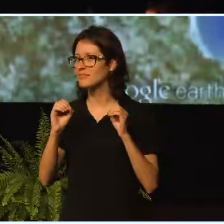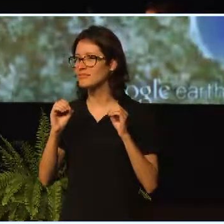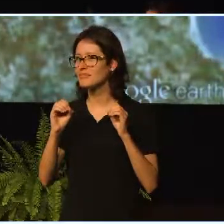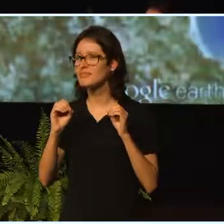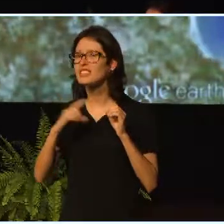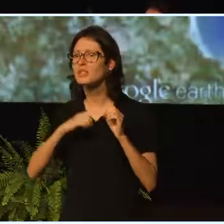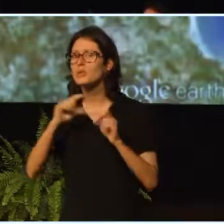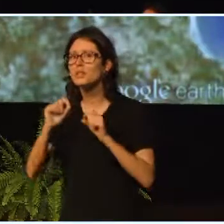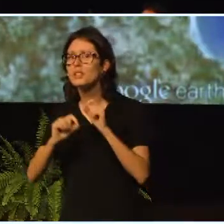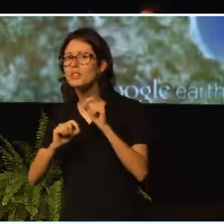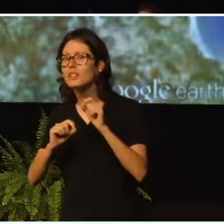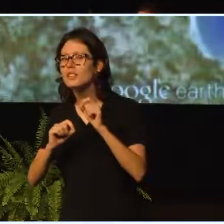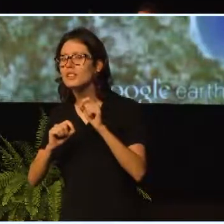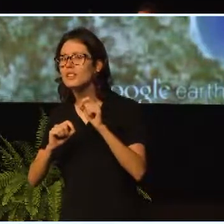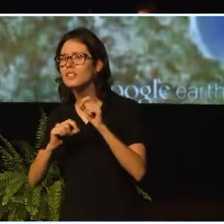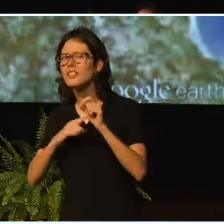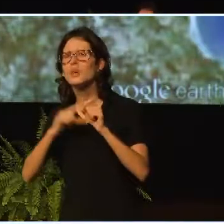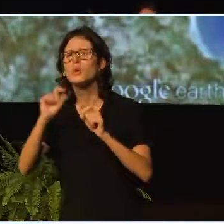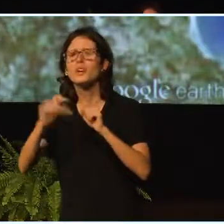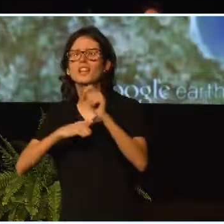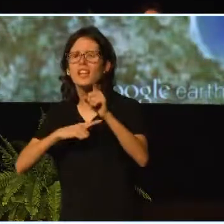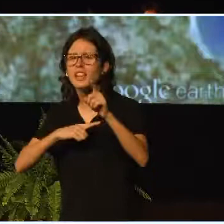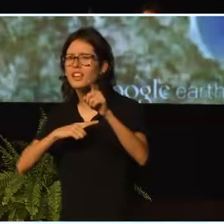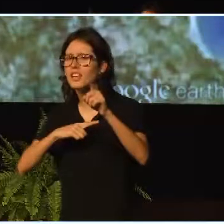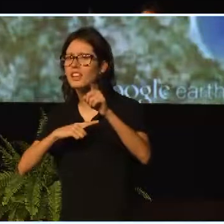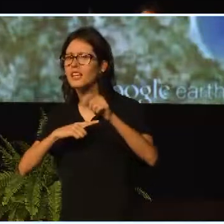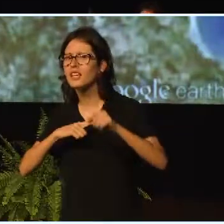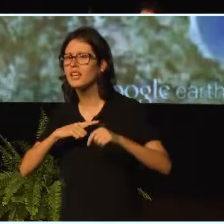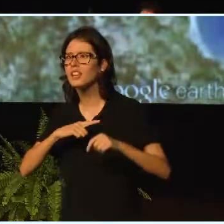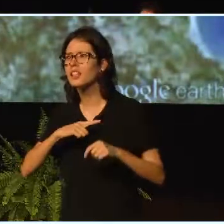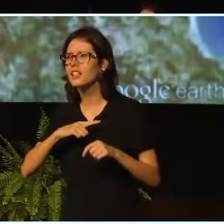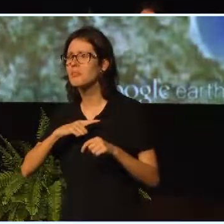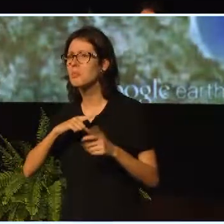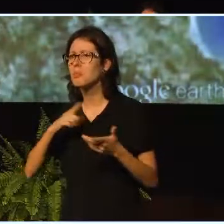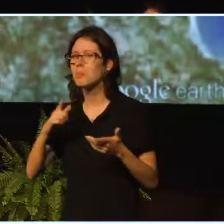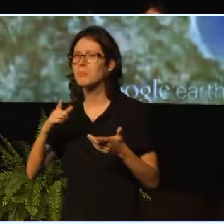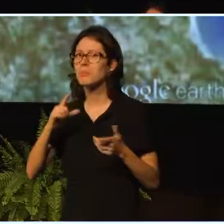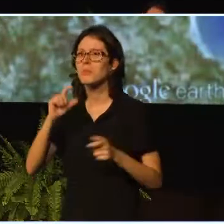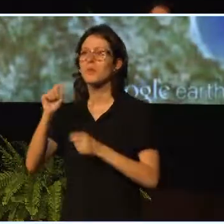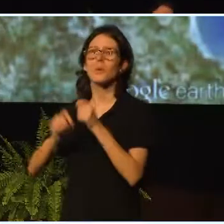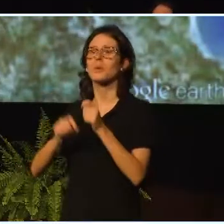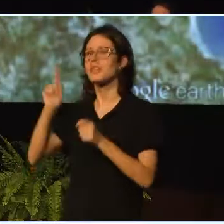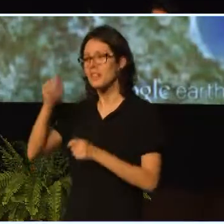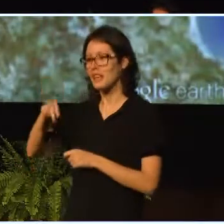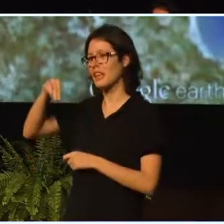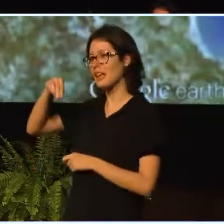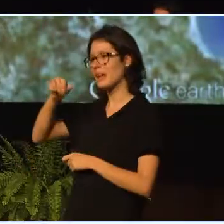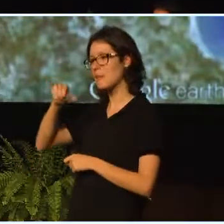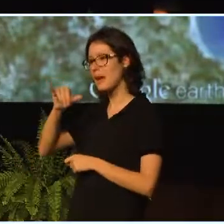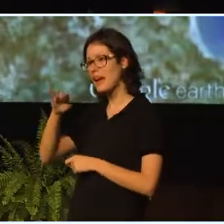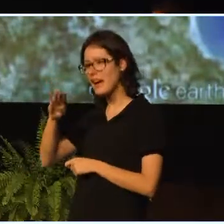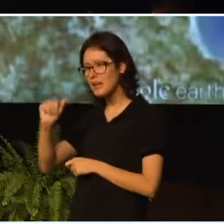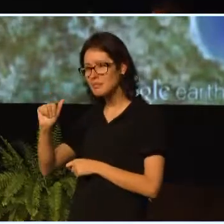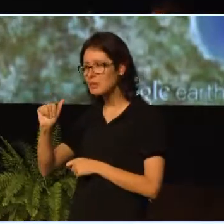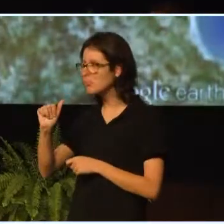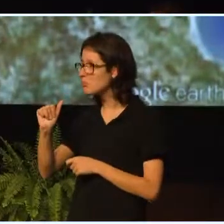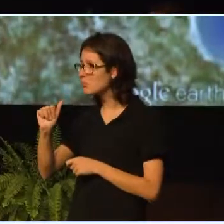Tem o quê? O que mais? E o que é uma Macaíba?